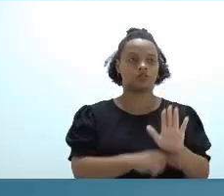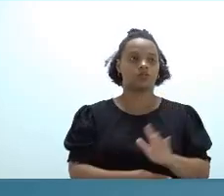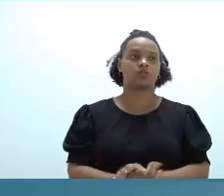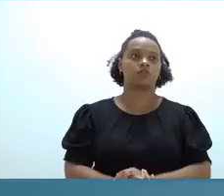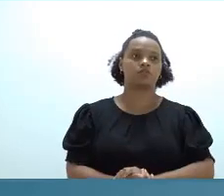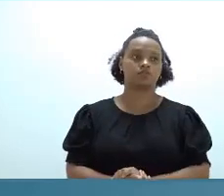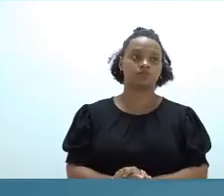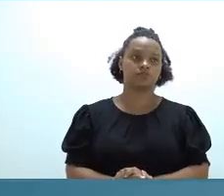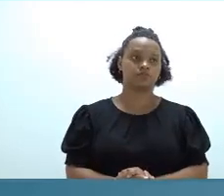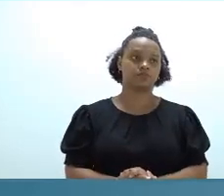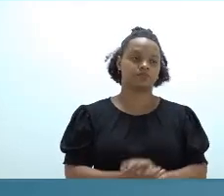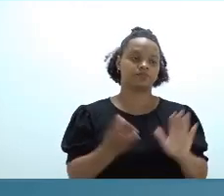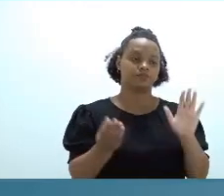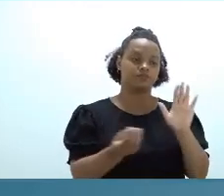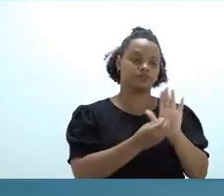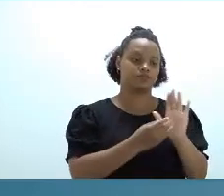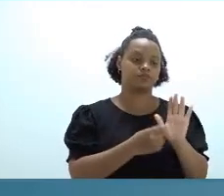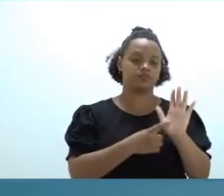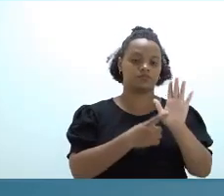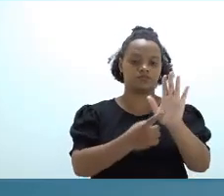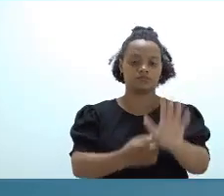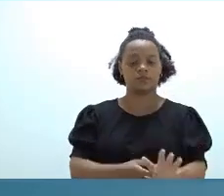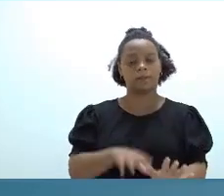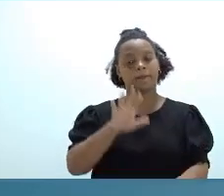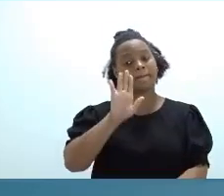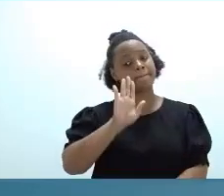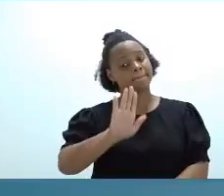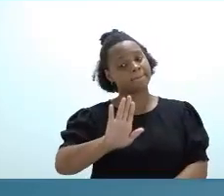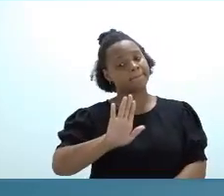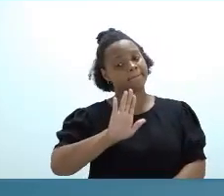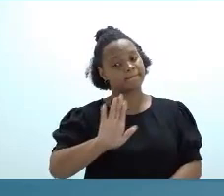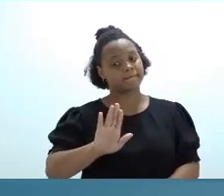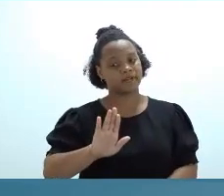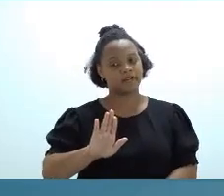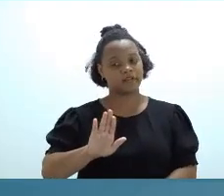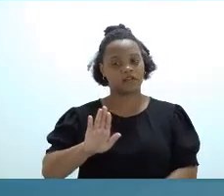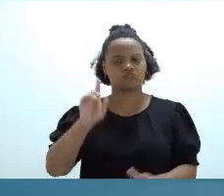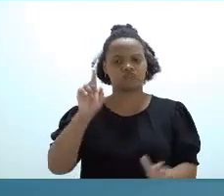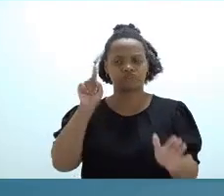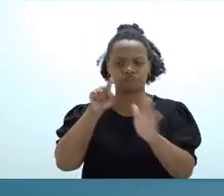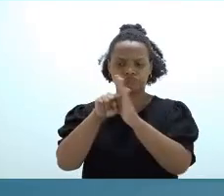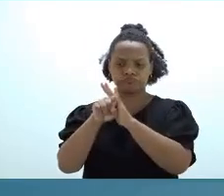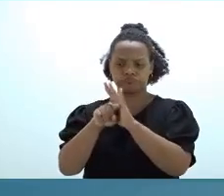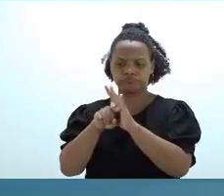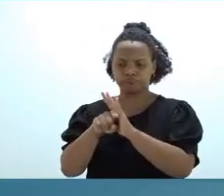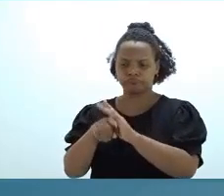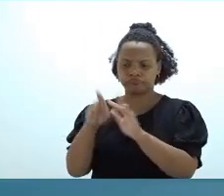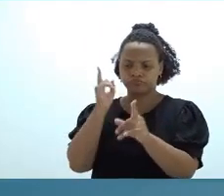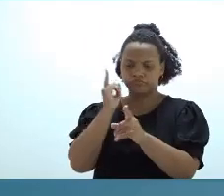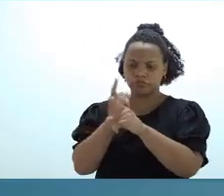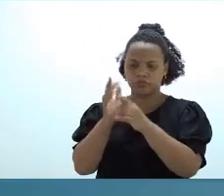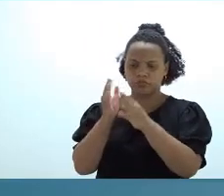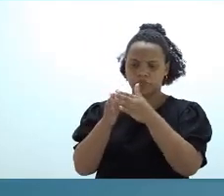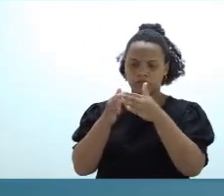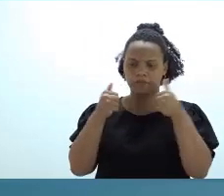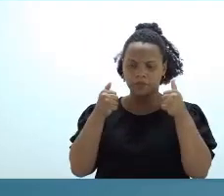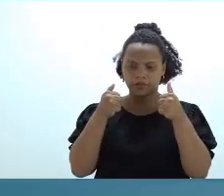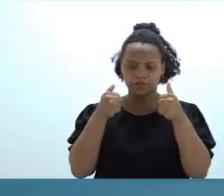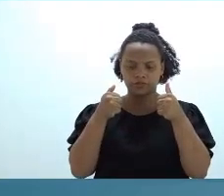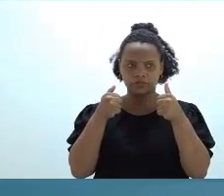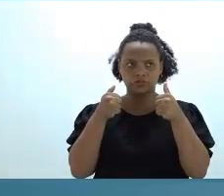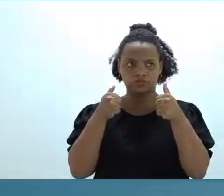Continua ainda a emenda. No entanto, não se verifica nenhum pedido ou causa de